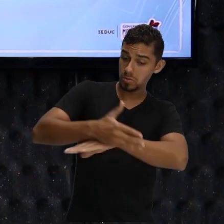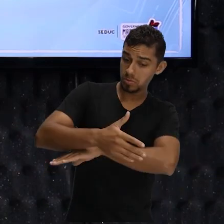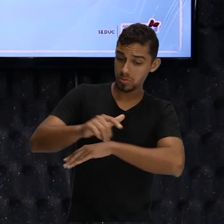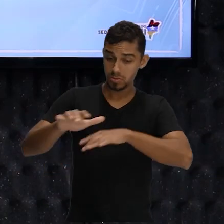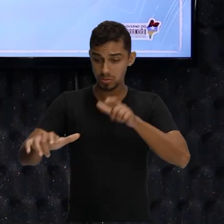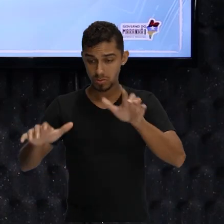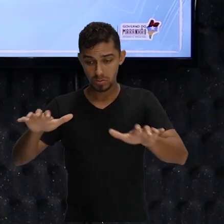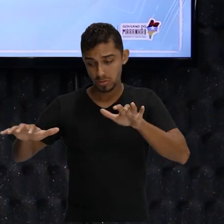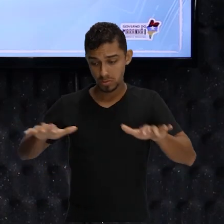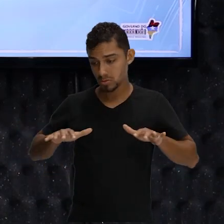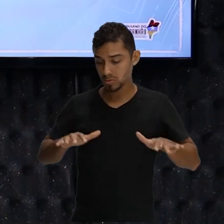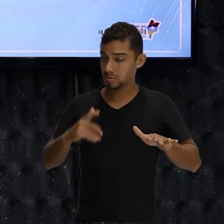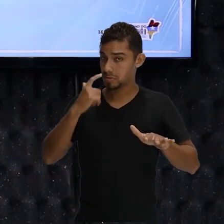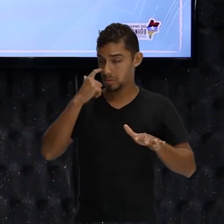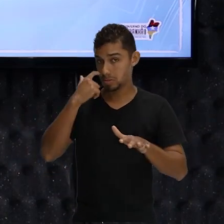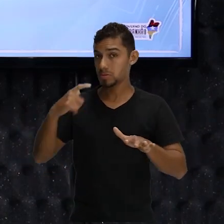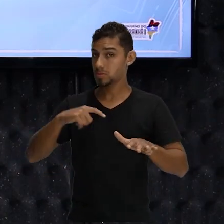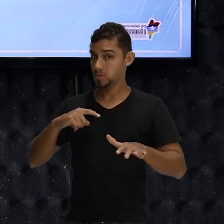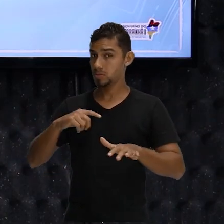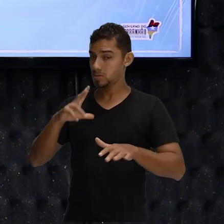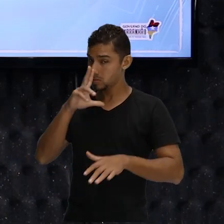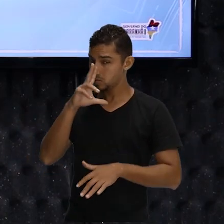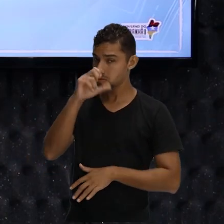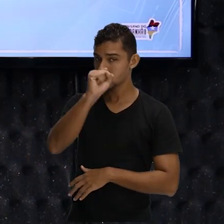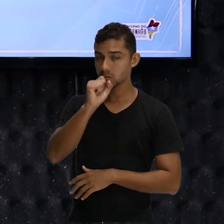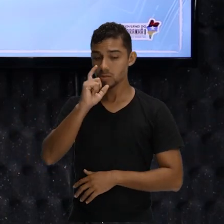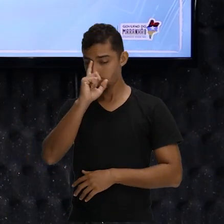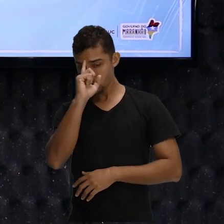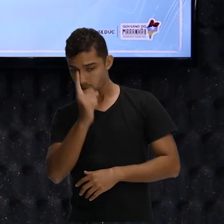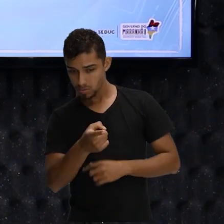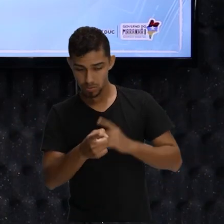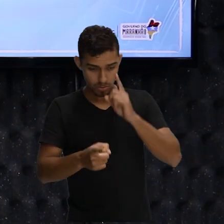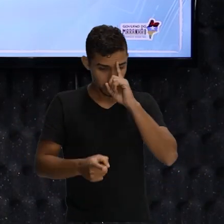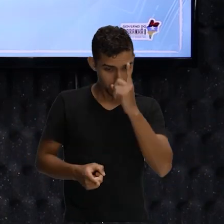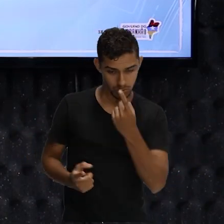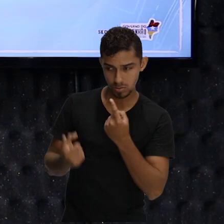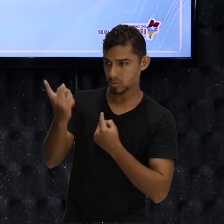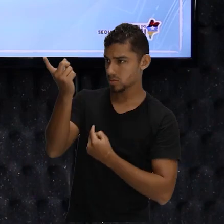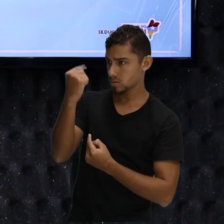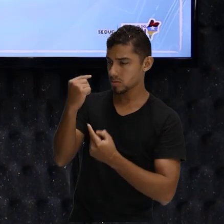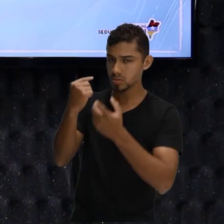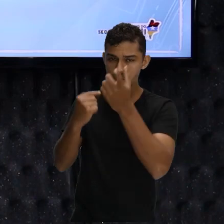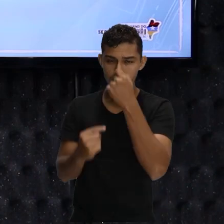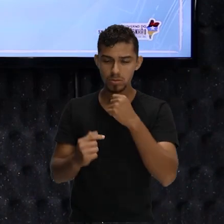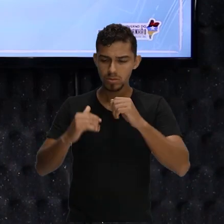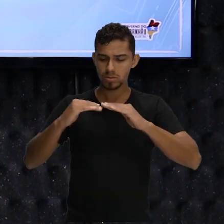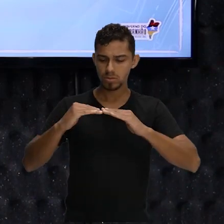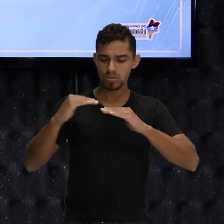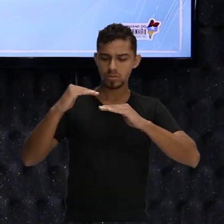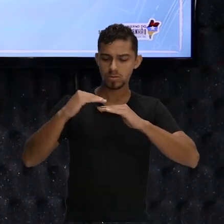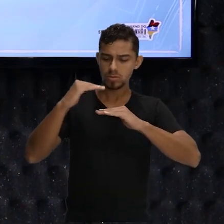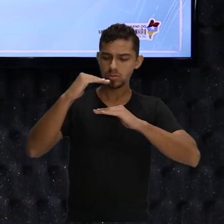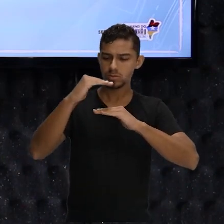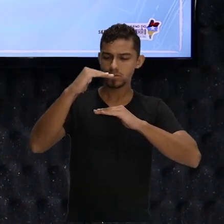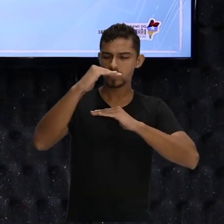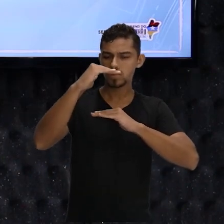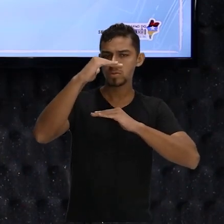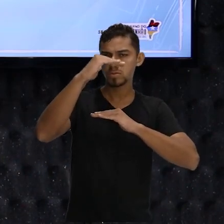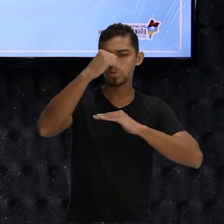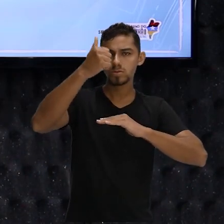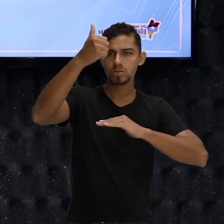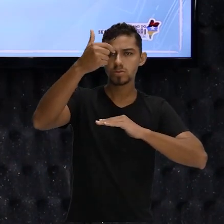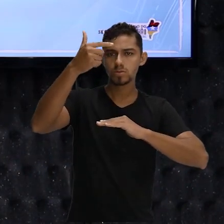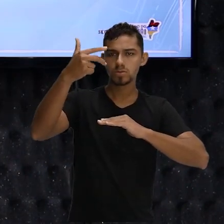setores existe a relação de poder, a relação de hierarquia, que determina dentro dessa